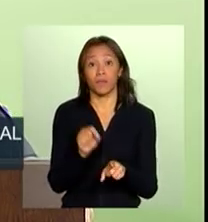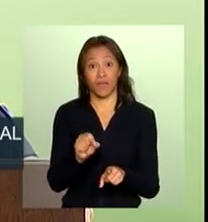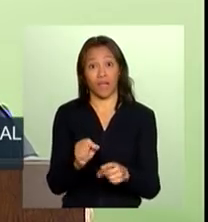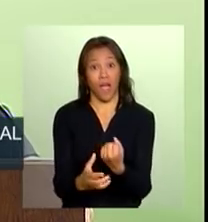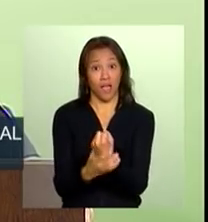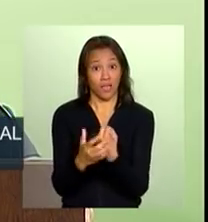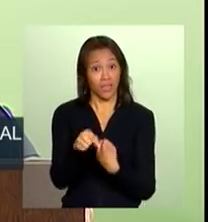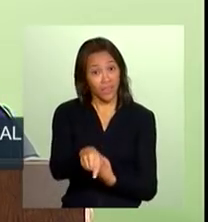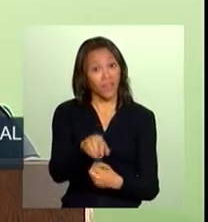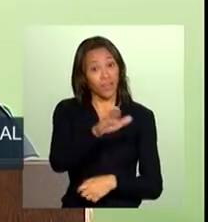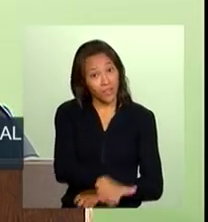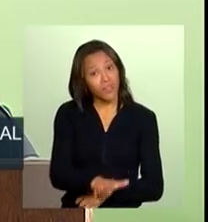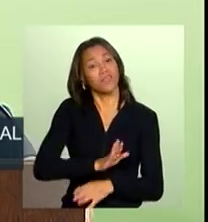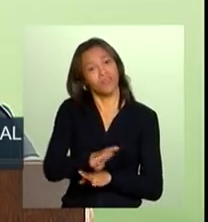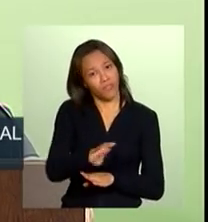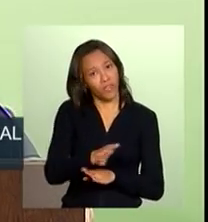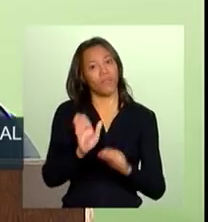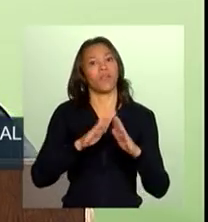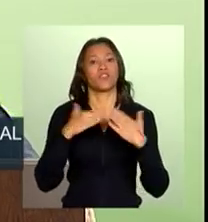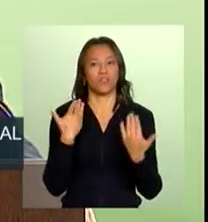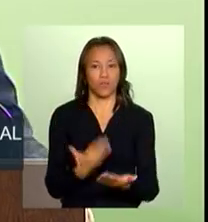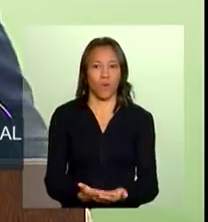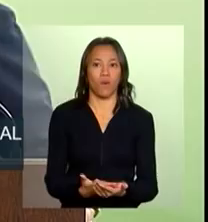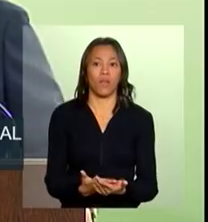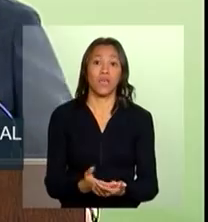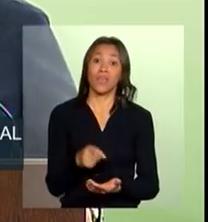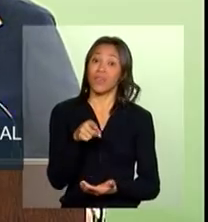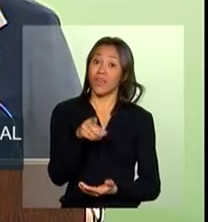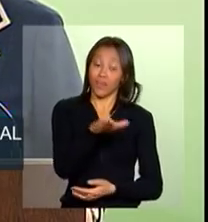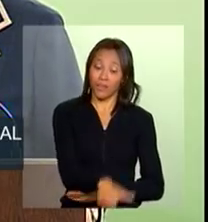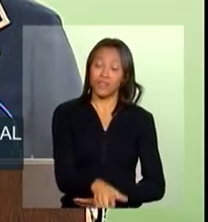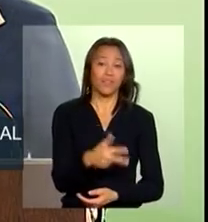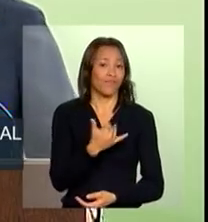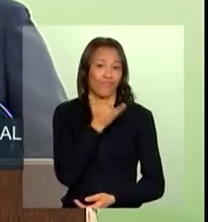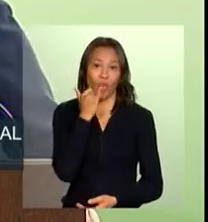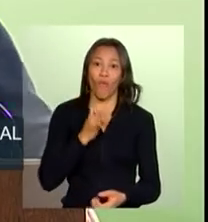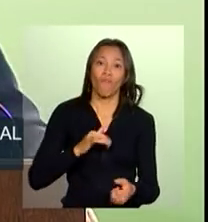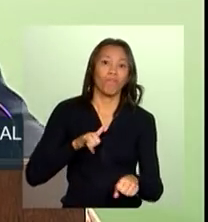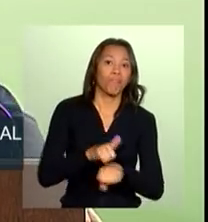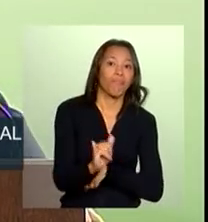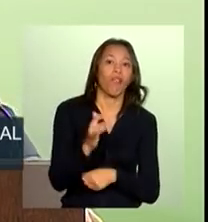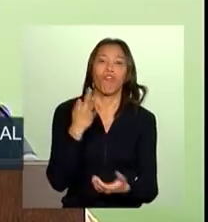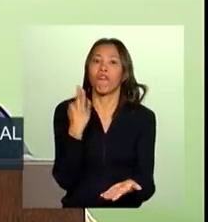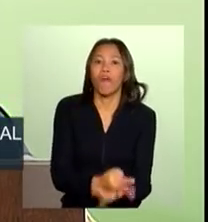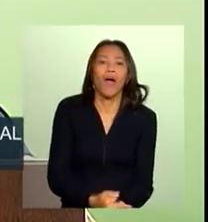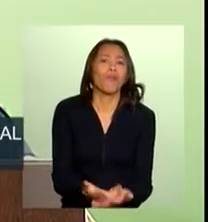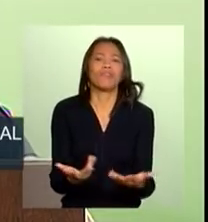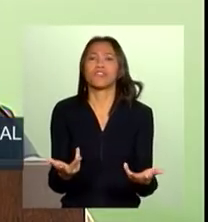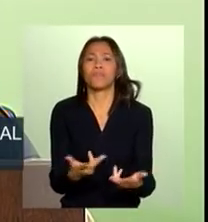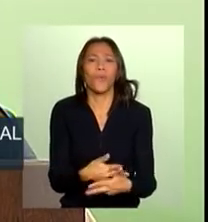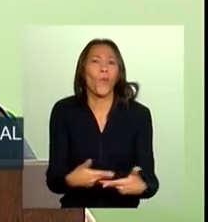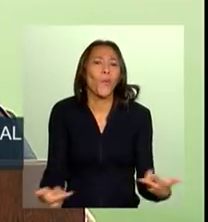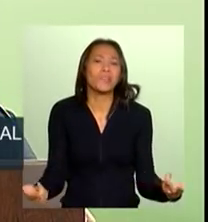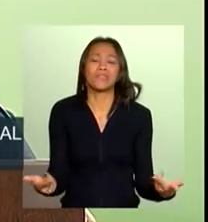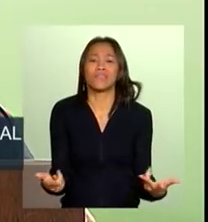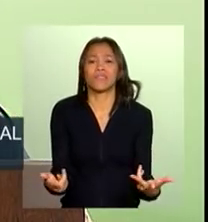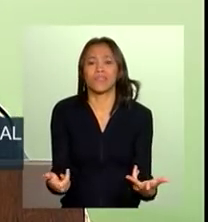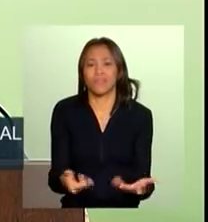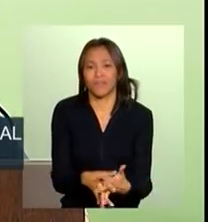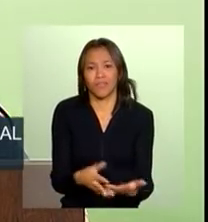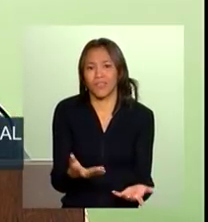a criança compareça a aula, que ela não falte por razões e motivos que não sejam aqueles